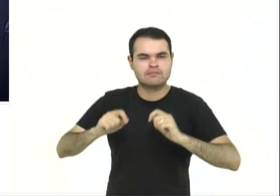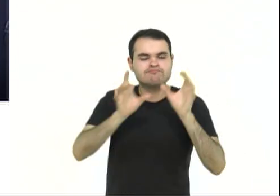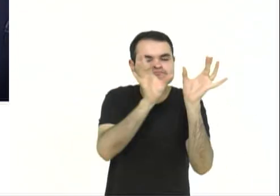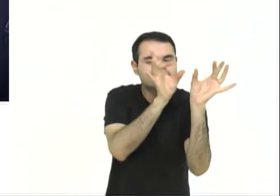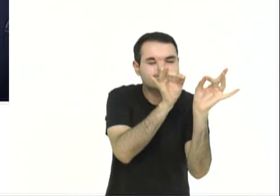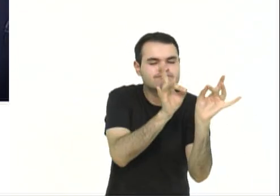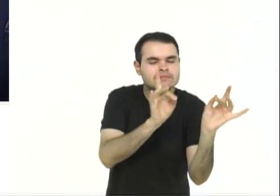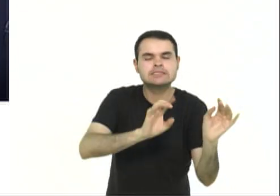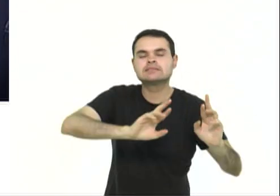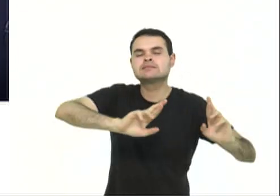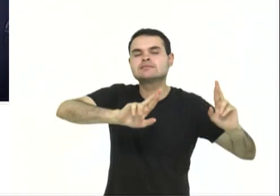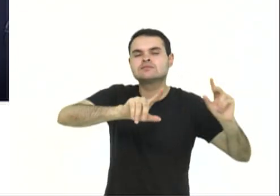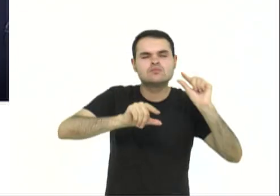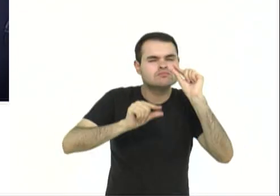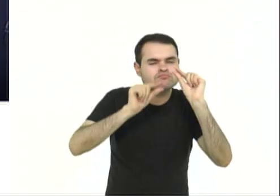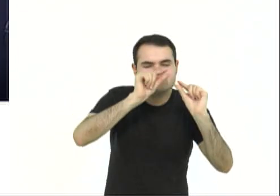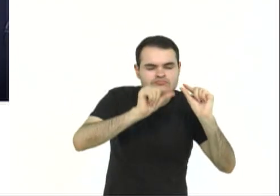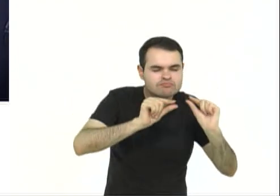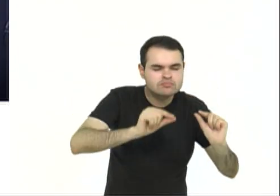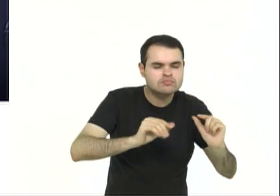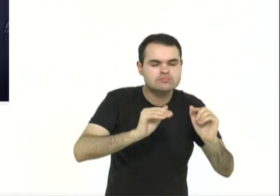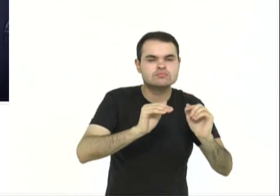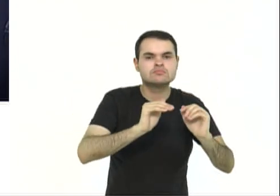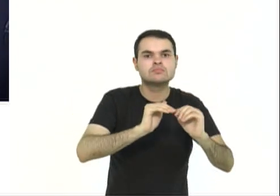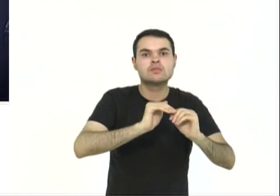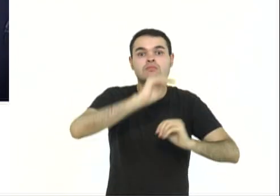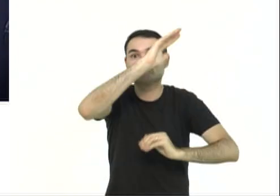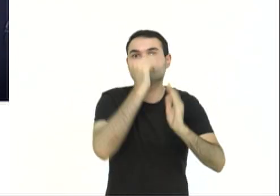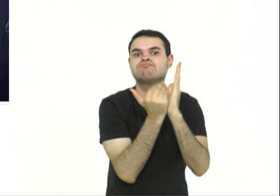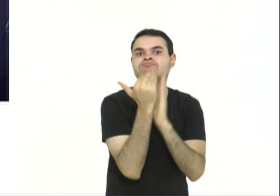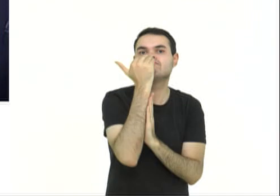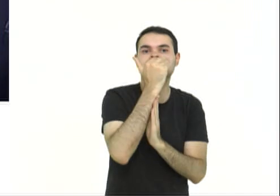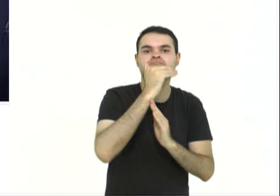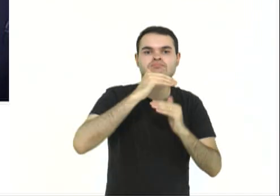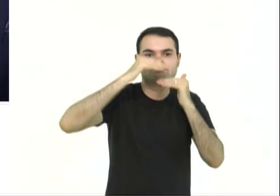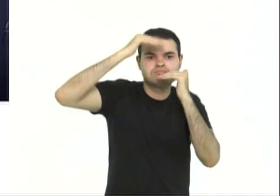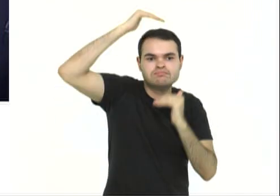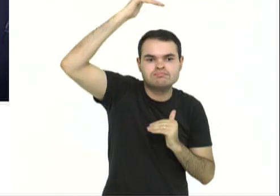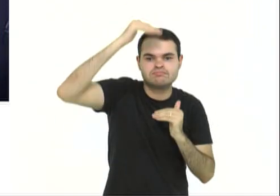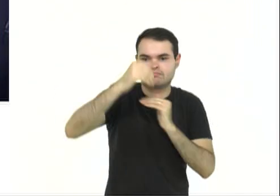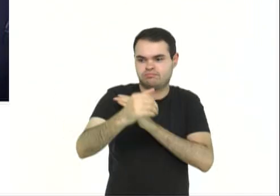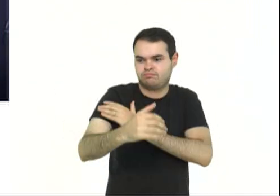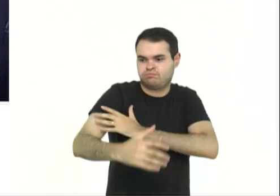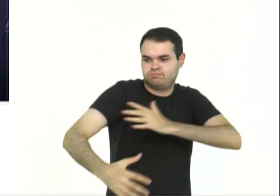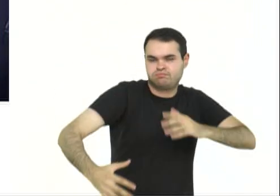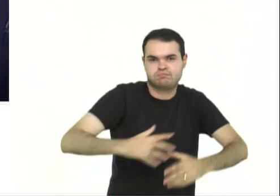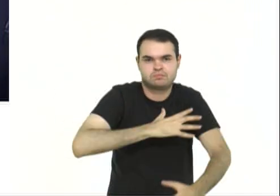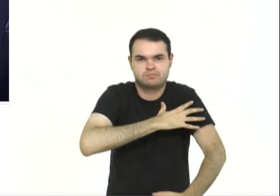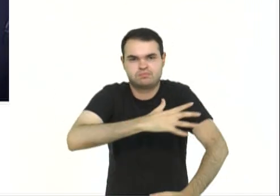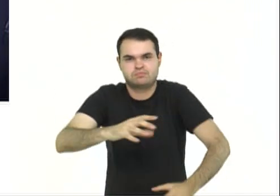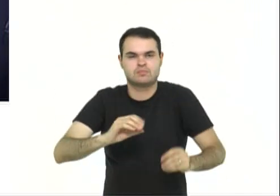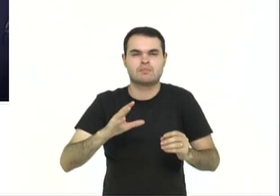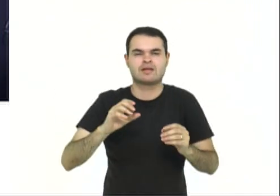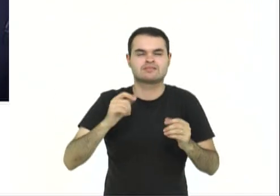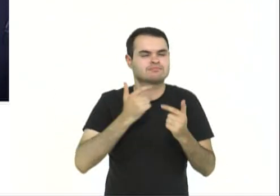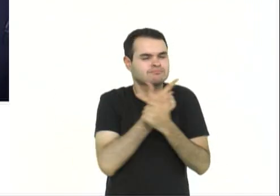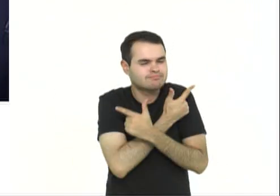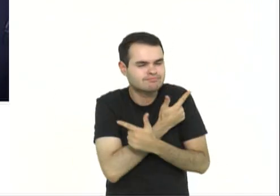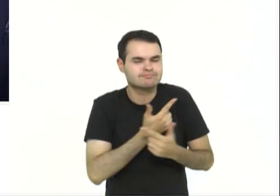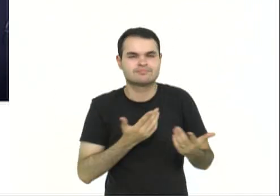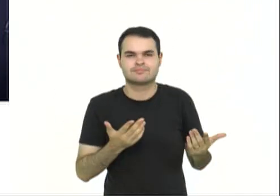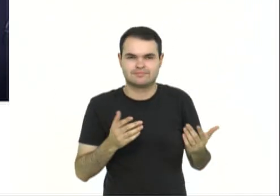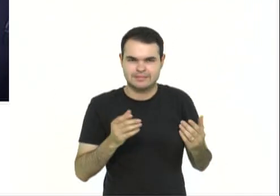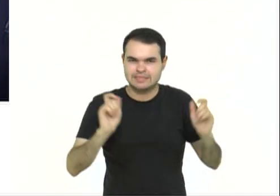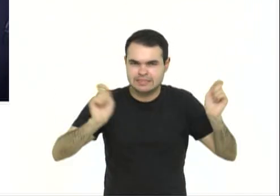estilizar, fazer para dar movimento, exagerar, ou fazer o personagem mais caricato mesmo,